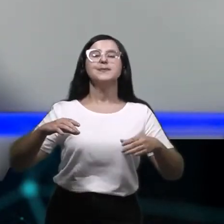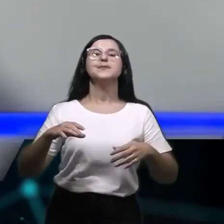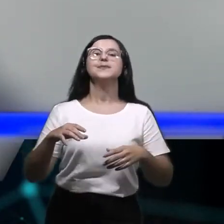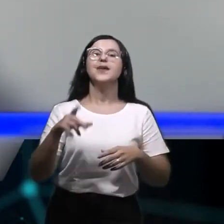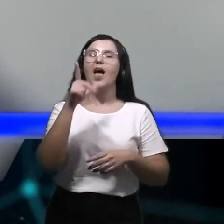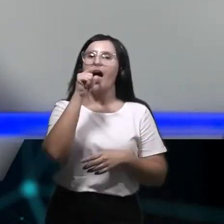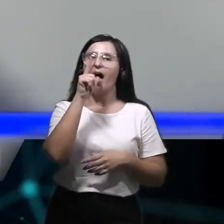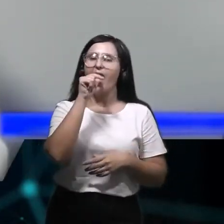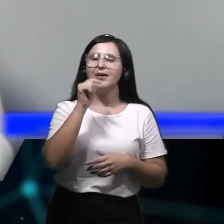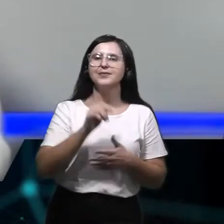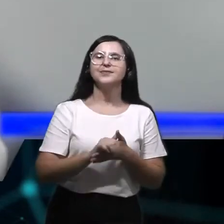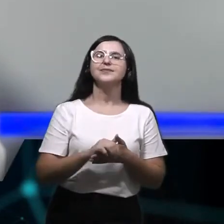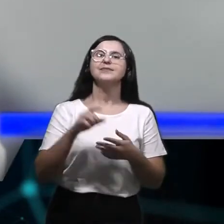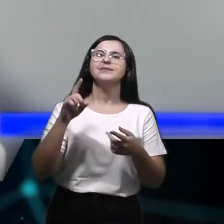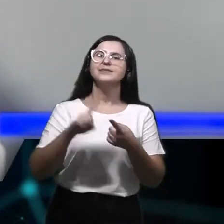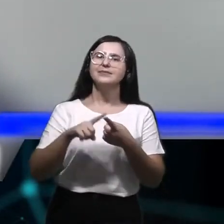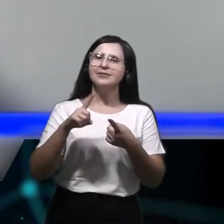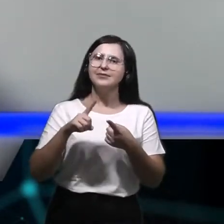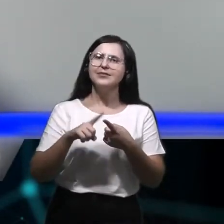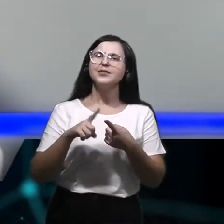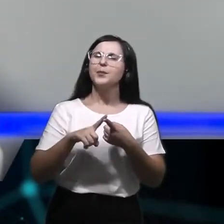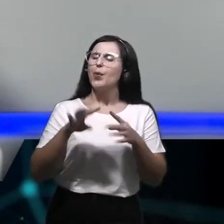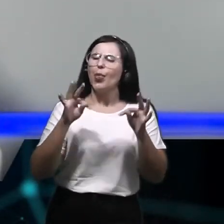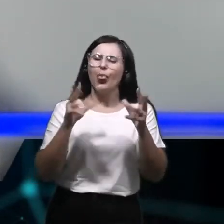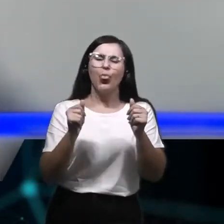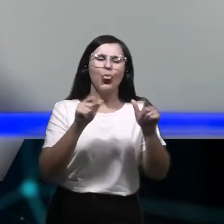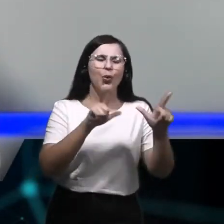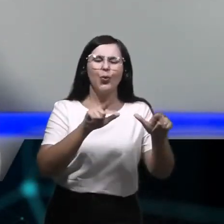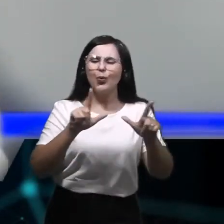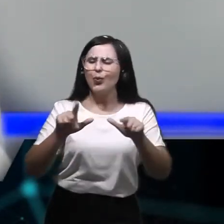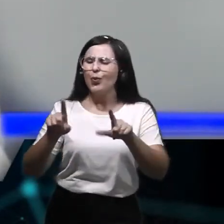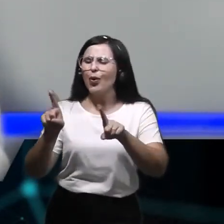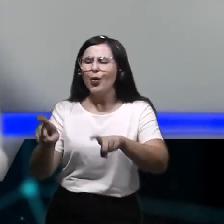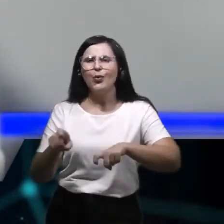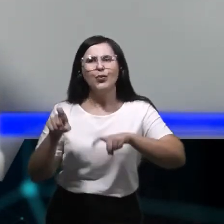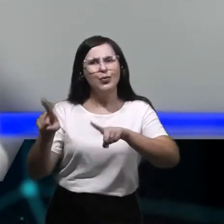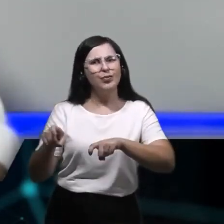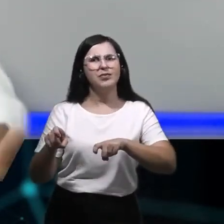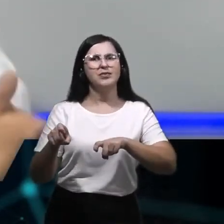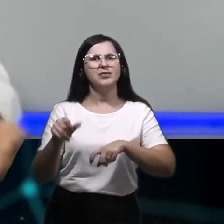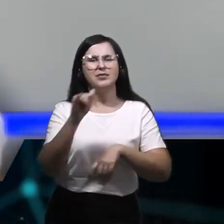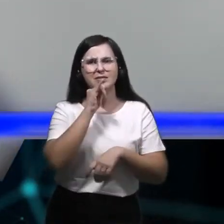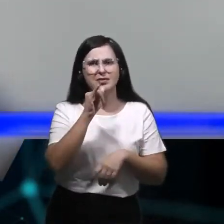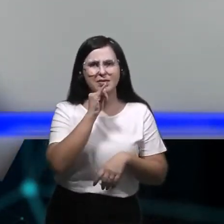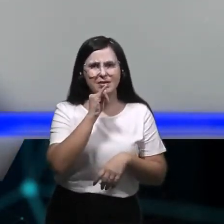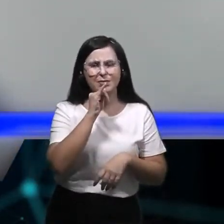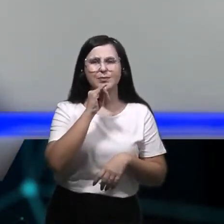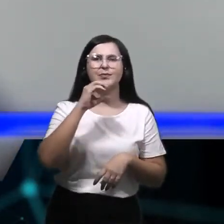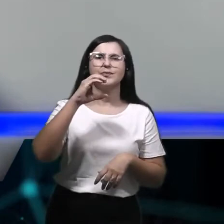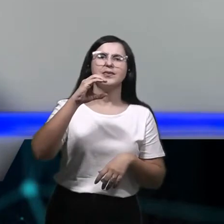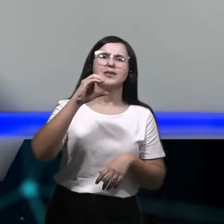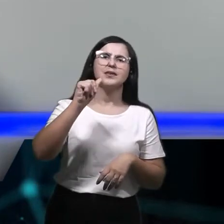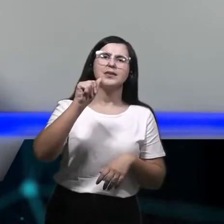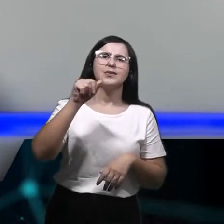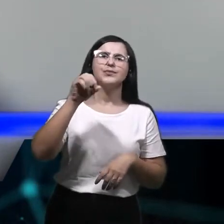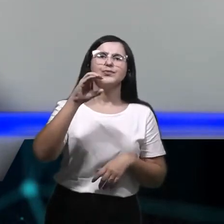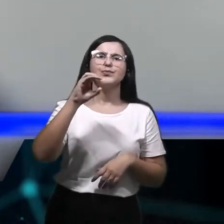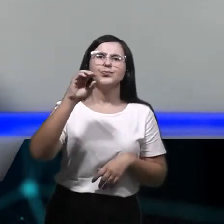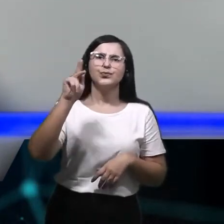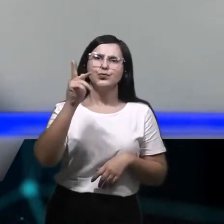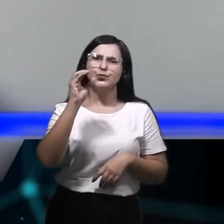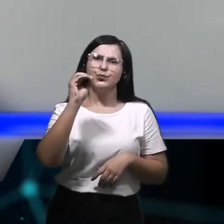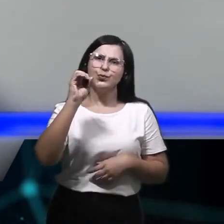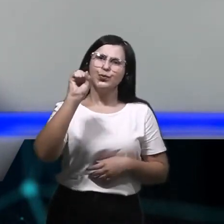Nós vamos colocar água no Bagageiro, no Farias, no Catolé, em Cachoeira. Né? Estamos colocando já hoje, o governo do estado está